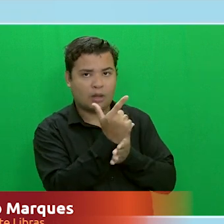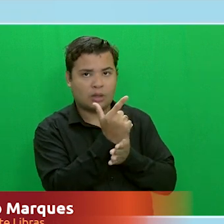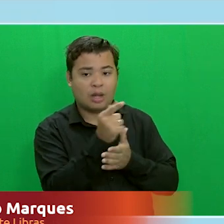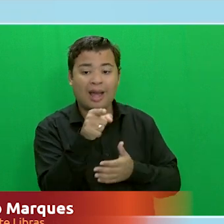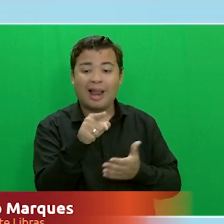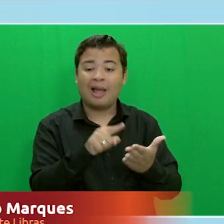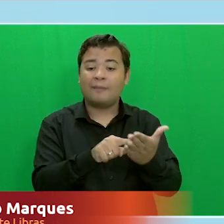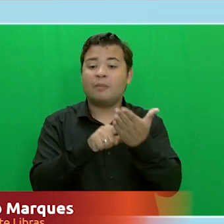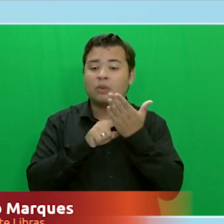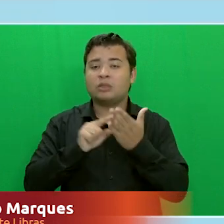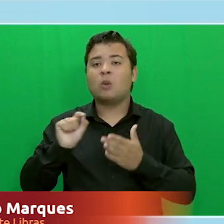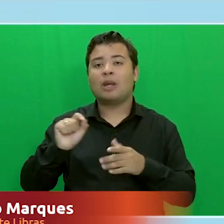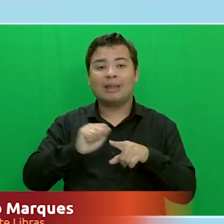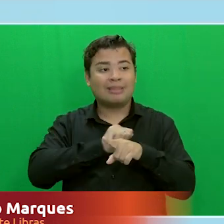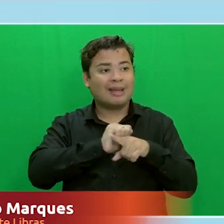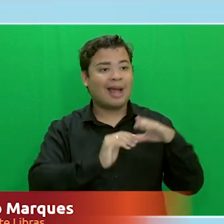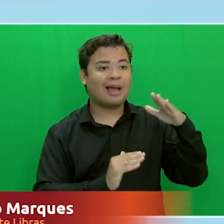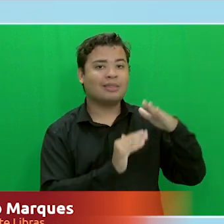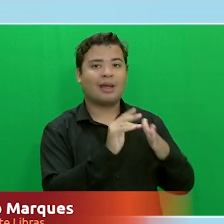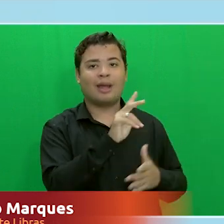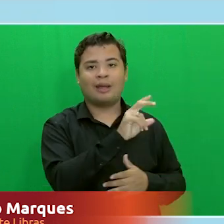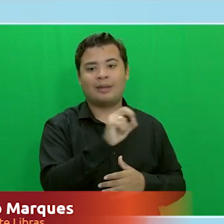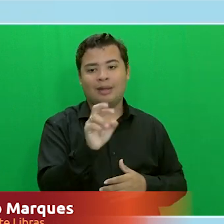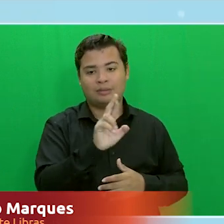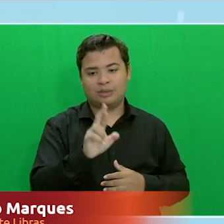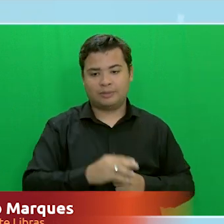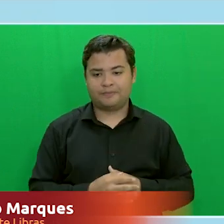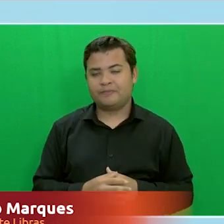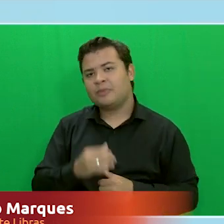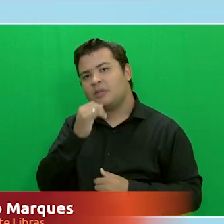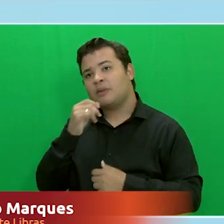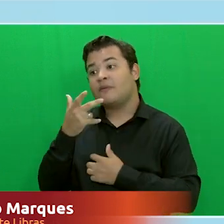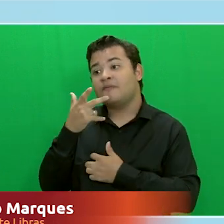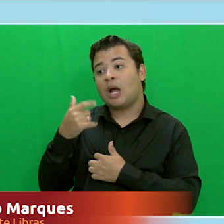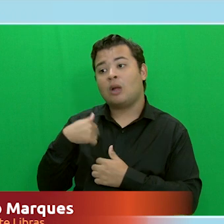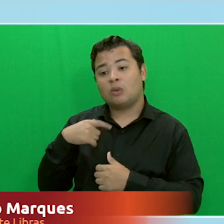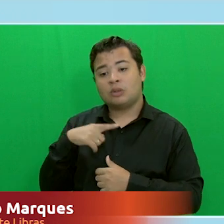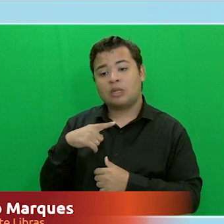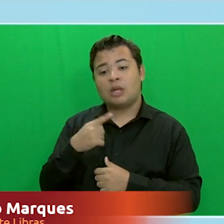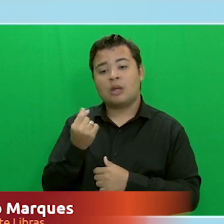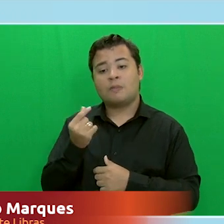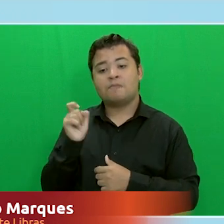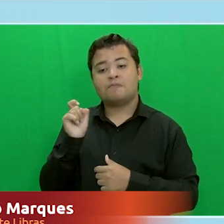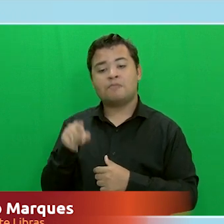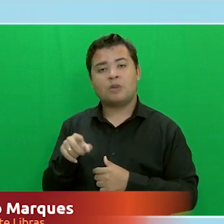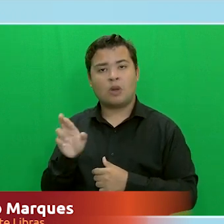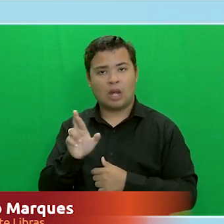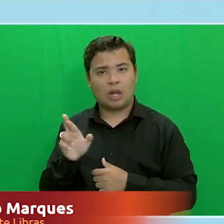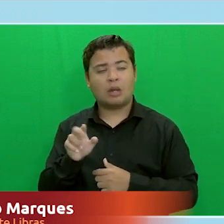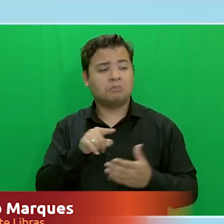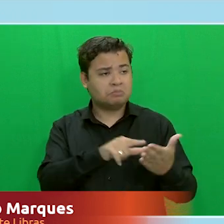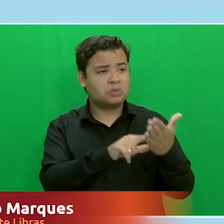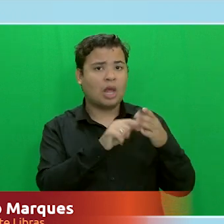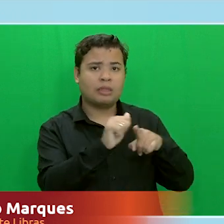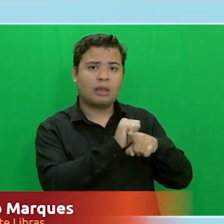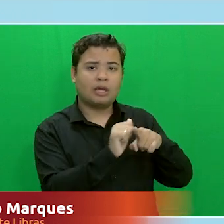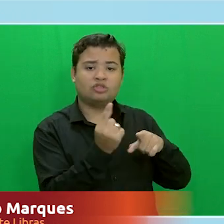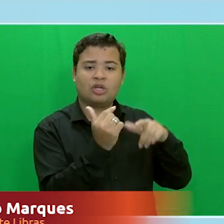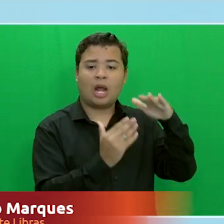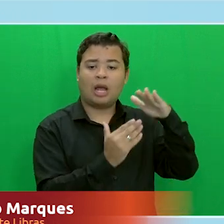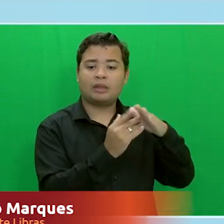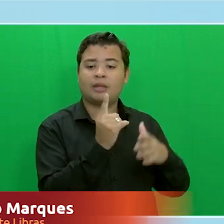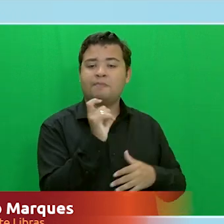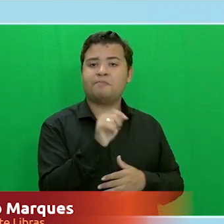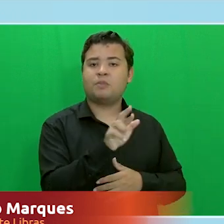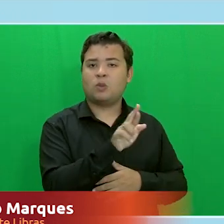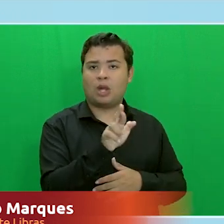ela vai te mostrar os tênis até R$500. Mas se você fala assim, eu tenho R$1.000, ela vai te mostrar os tênis até